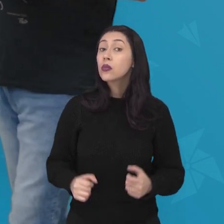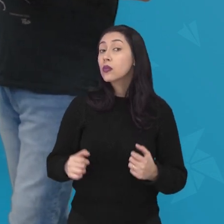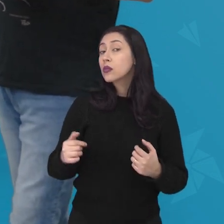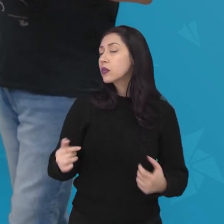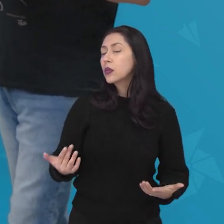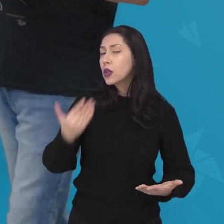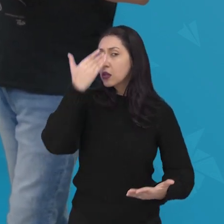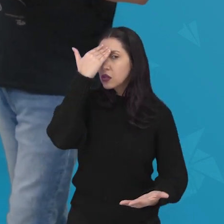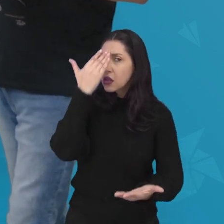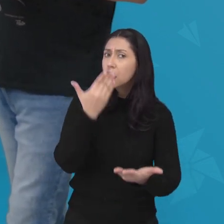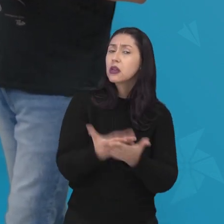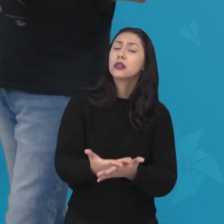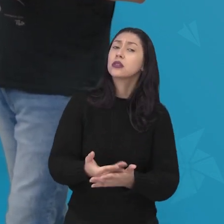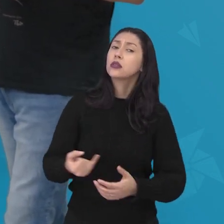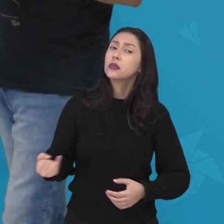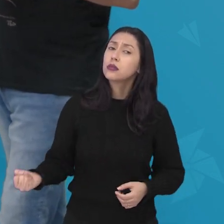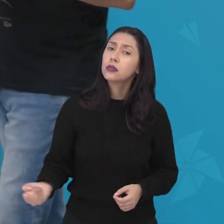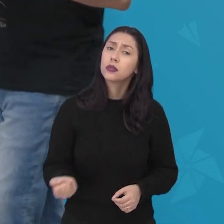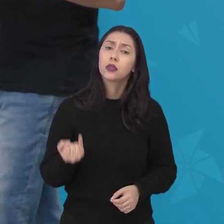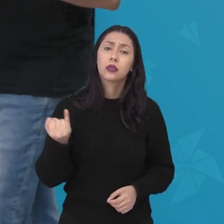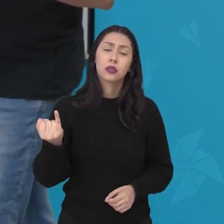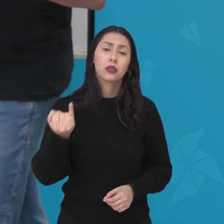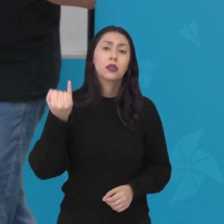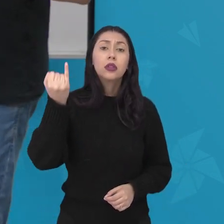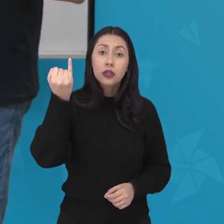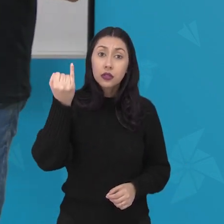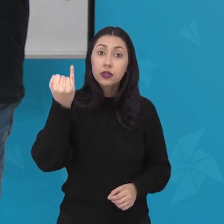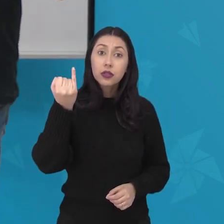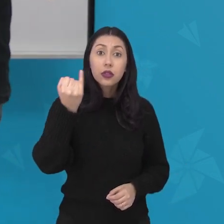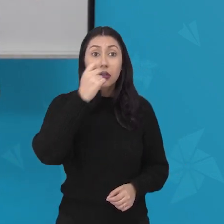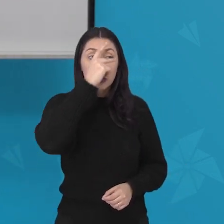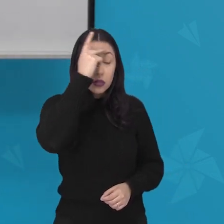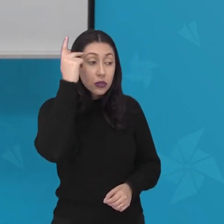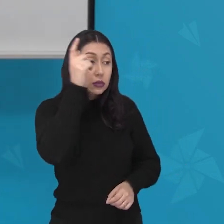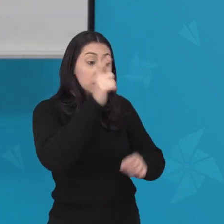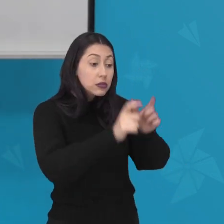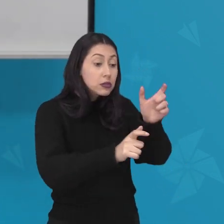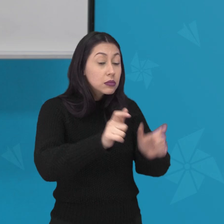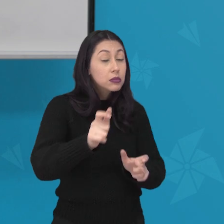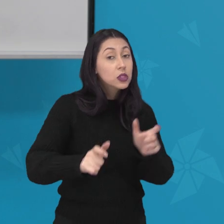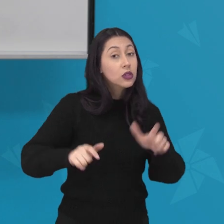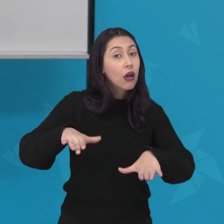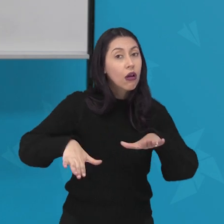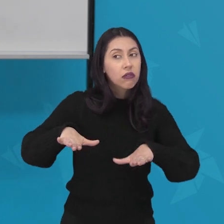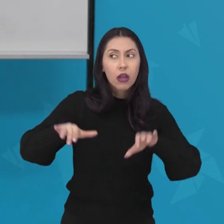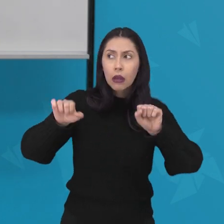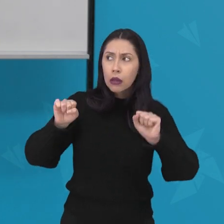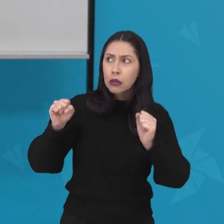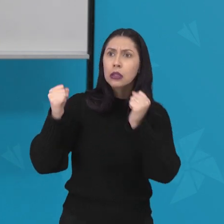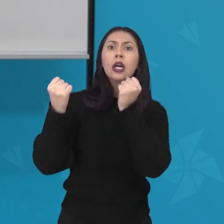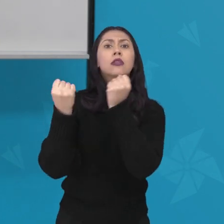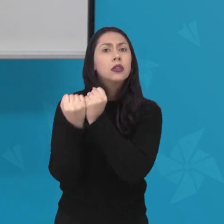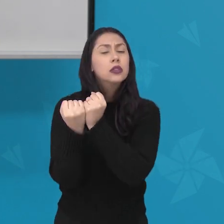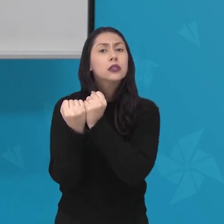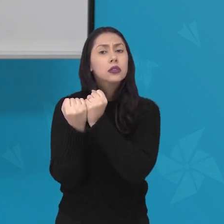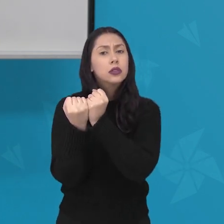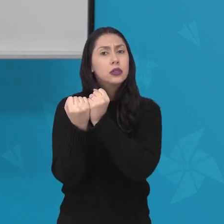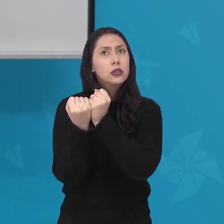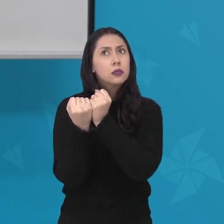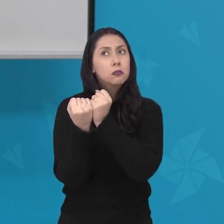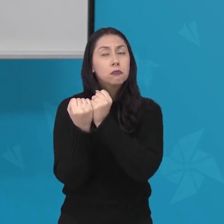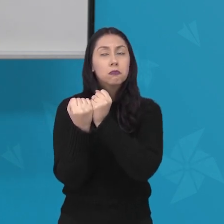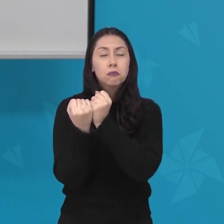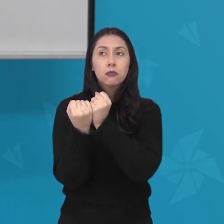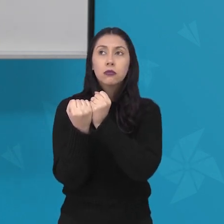Essas crenças são muito importantes. As pessoas muitas vezes defendem essas crenças de